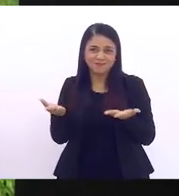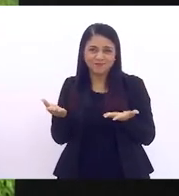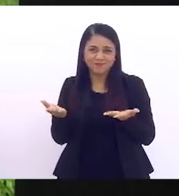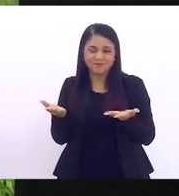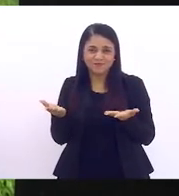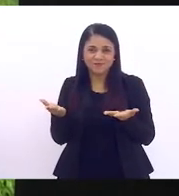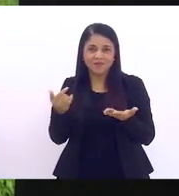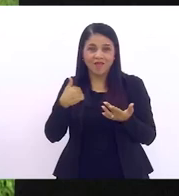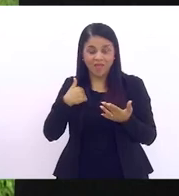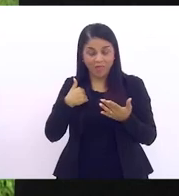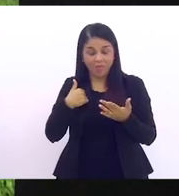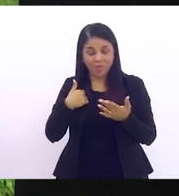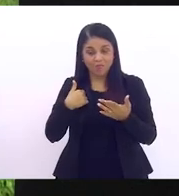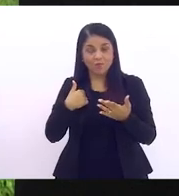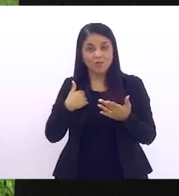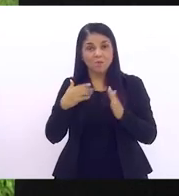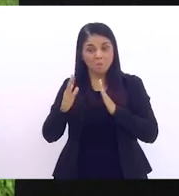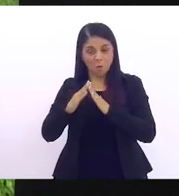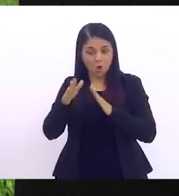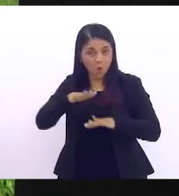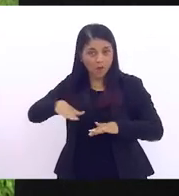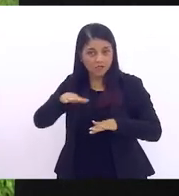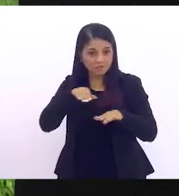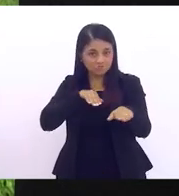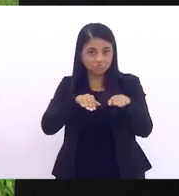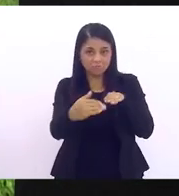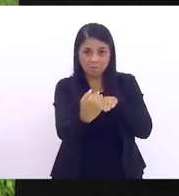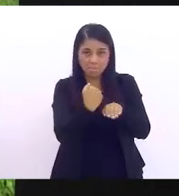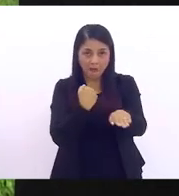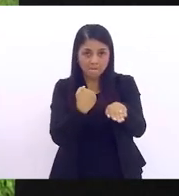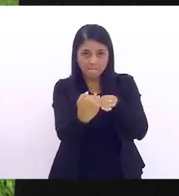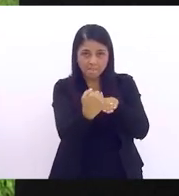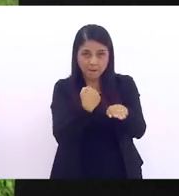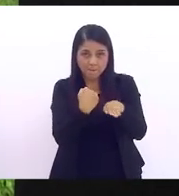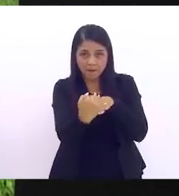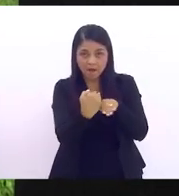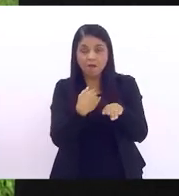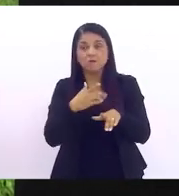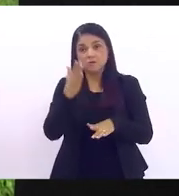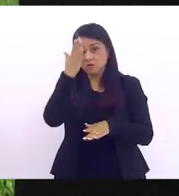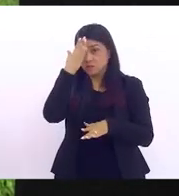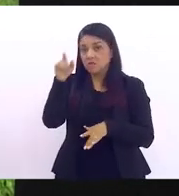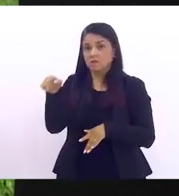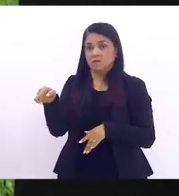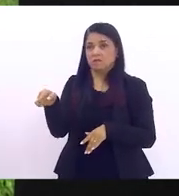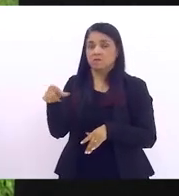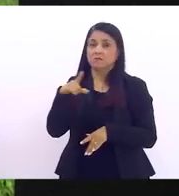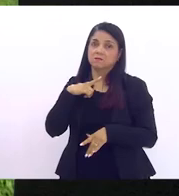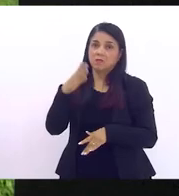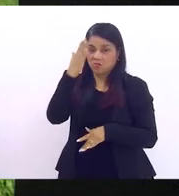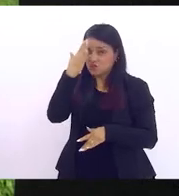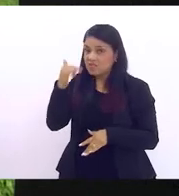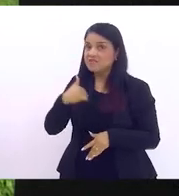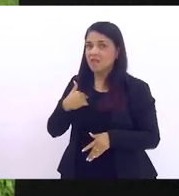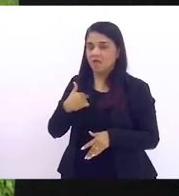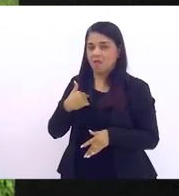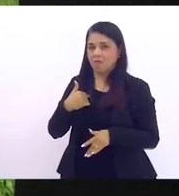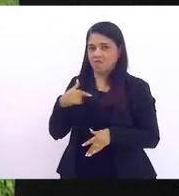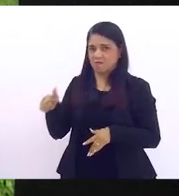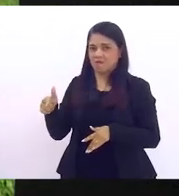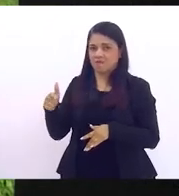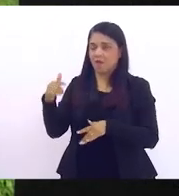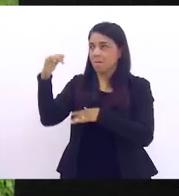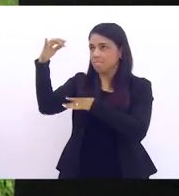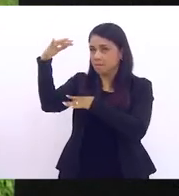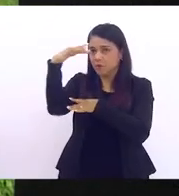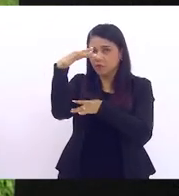que trafego naquela via quero deixar claro que eu sei que ele tem um ptico de cobrança eletrônica